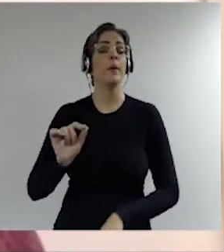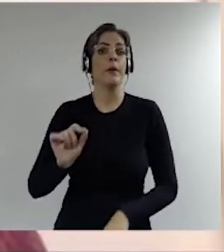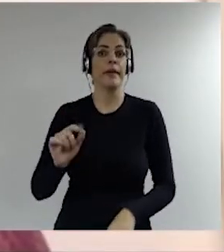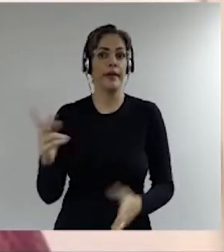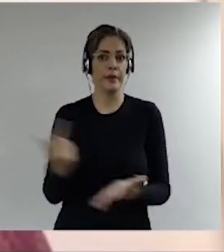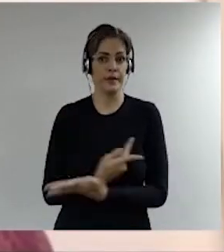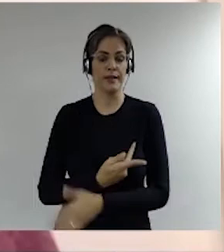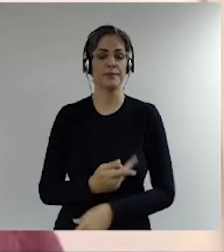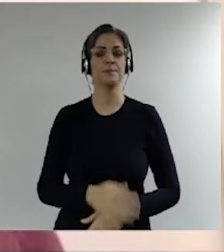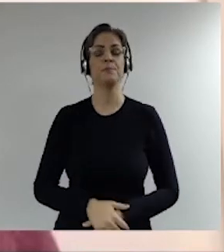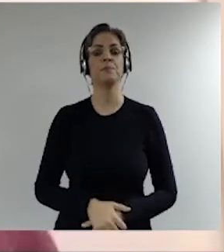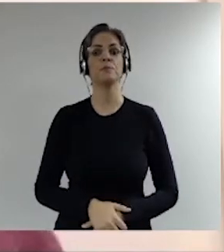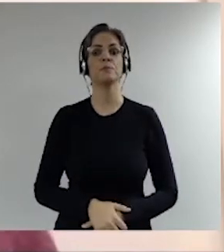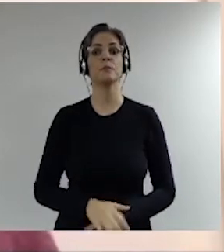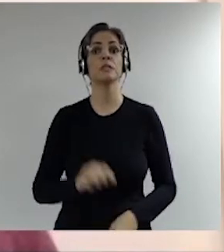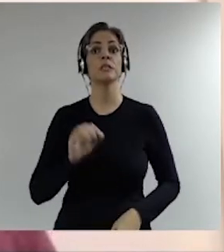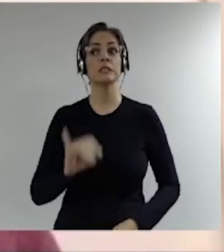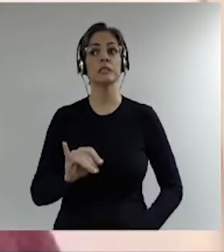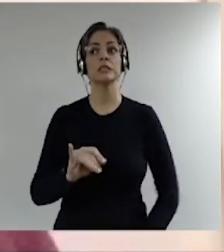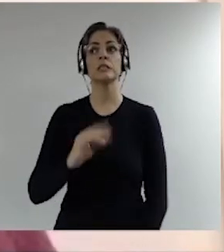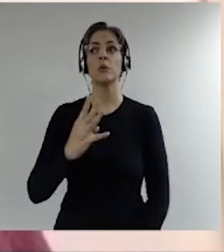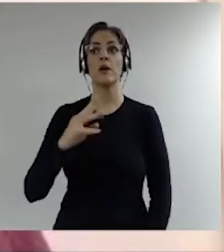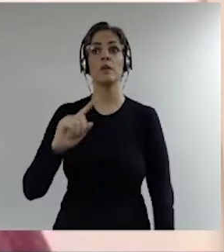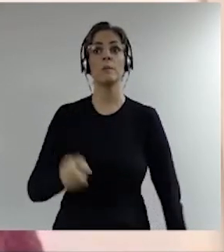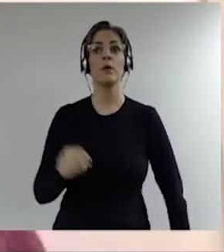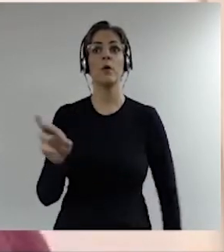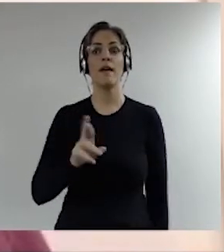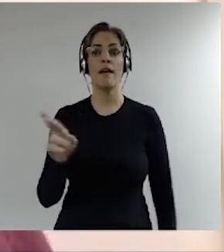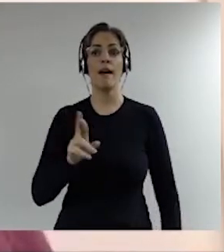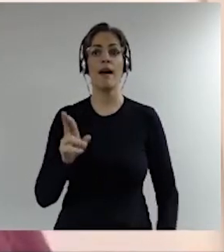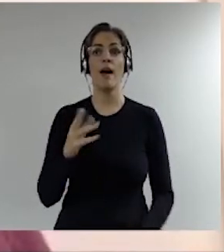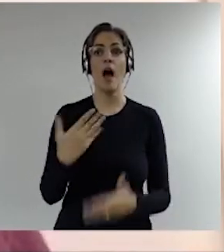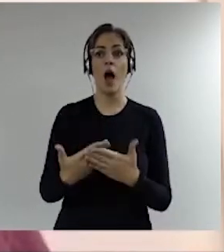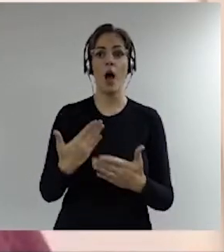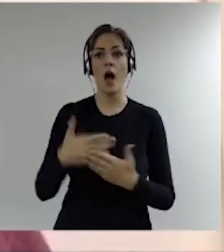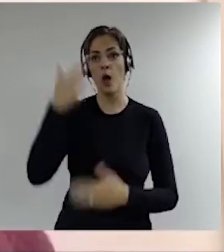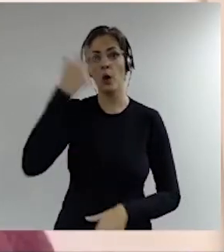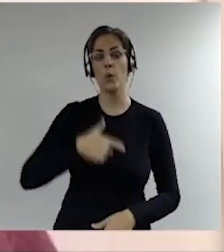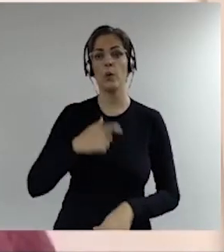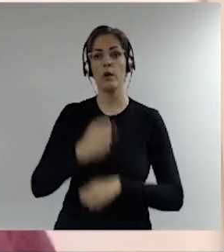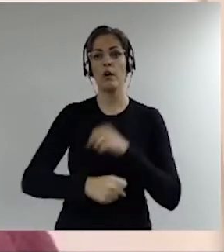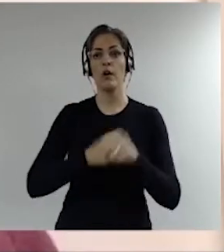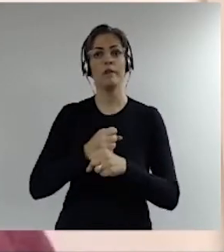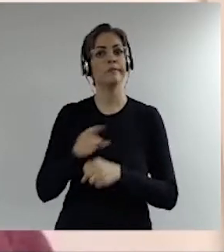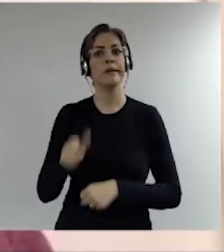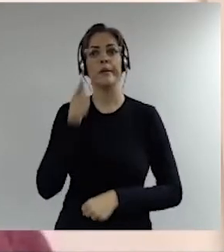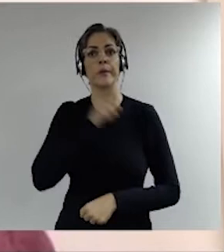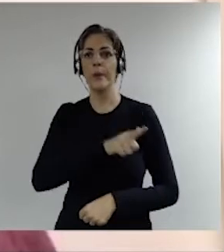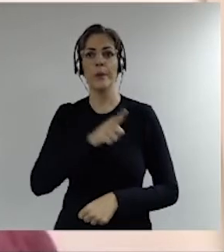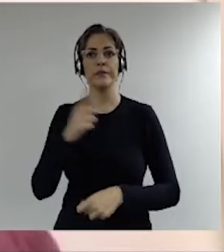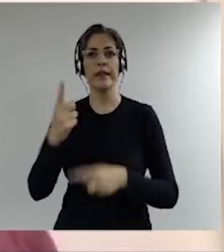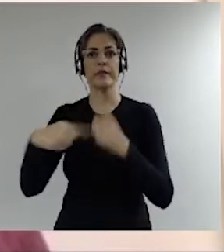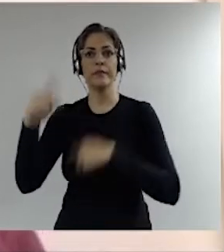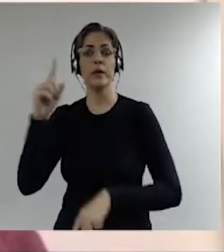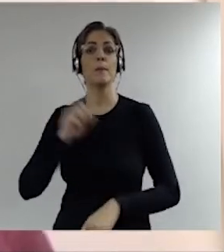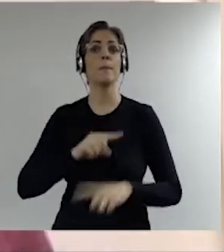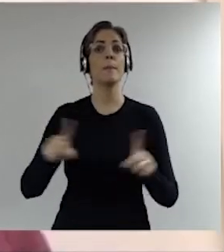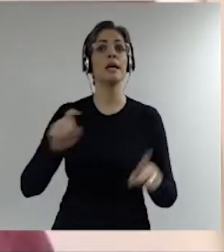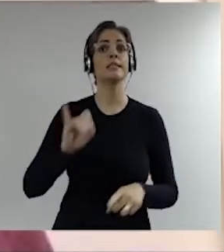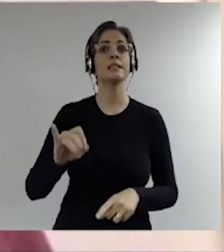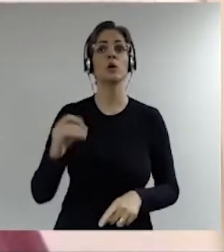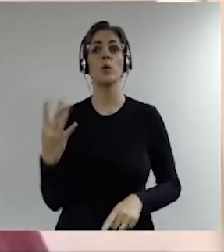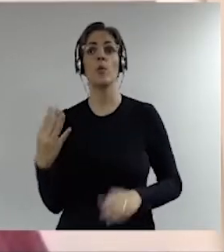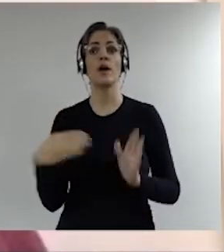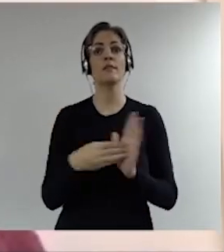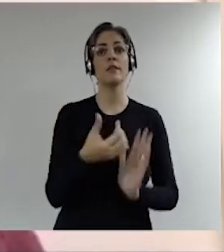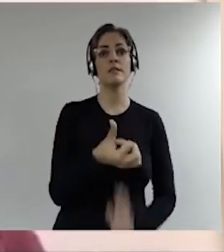escola que opera abaixo de R$4.000 por aluno no ano, essa não atinge nenhum nível de desempenho. Mas as escolas que operam entre R$4.000